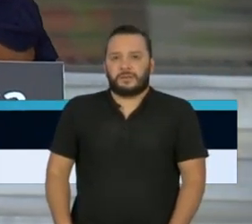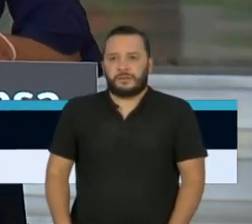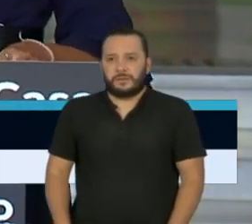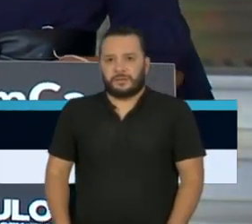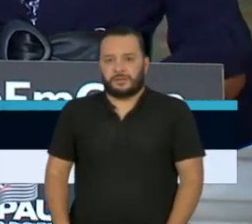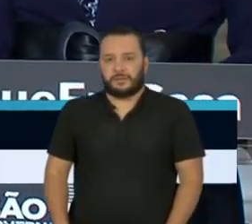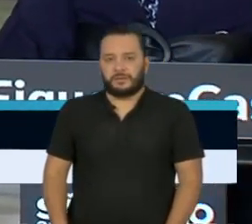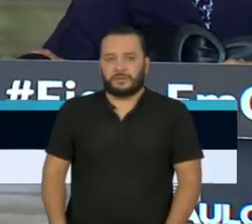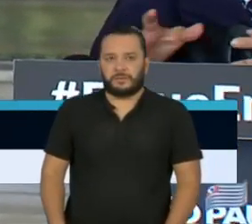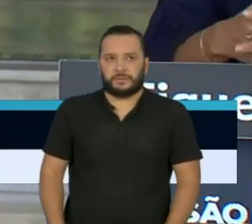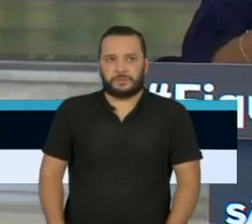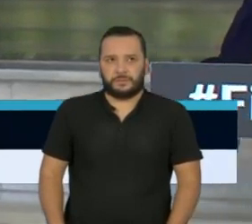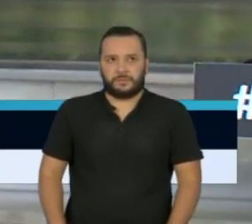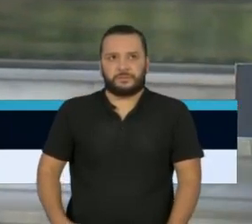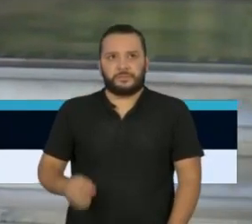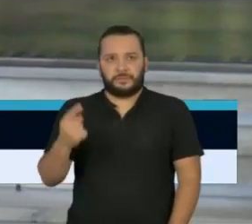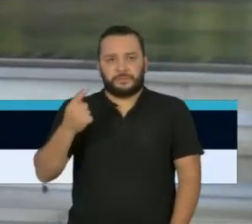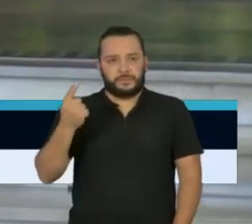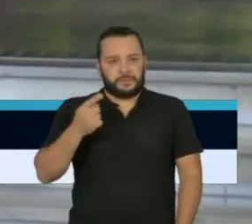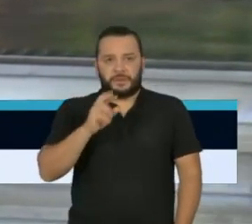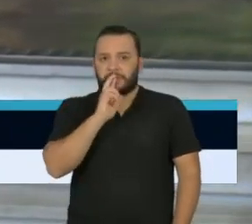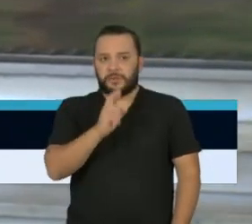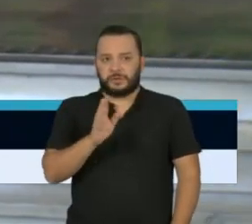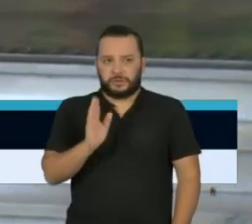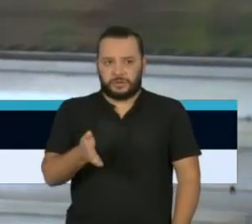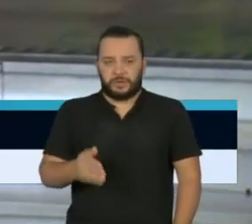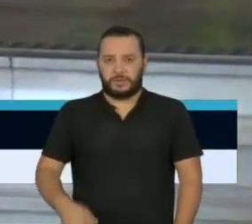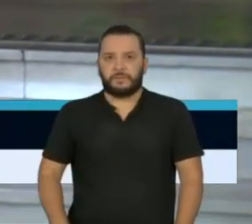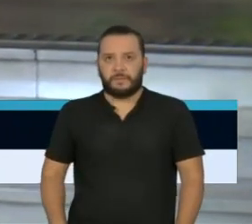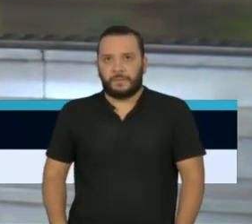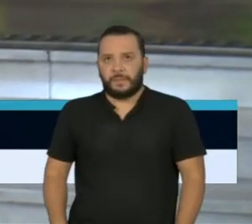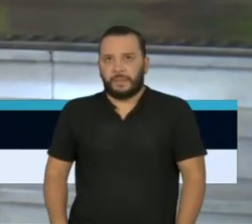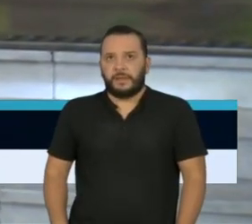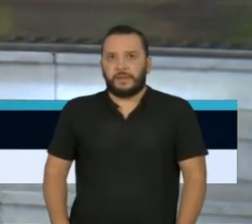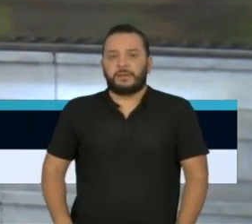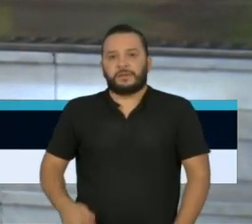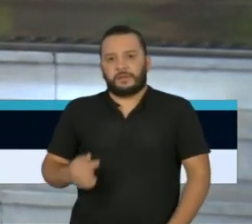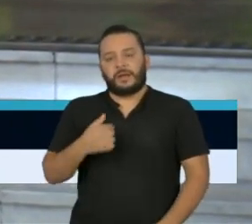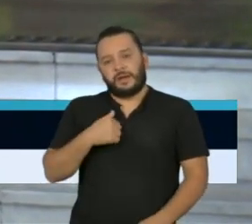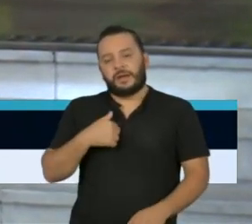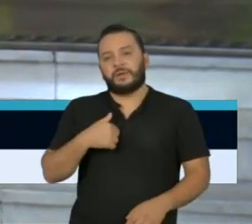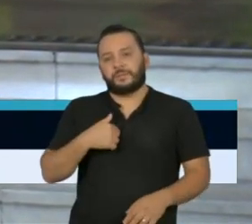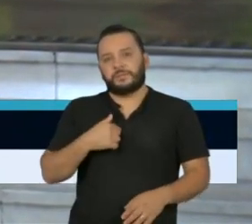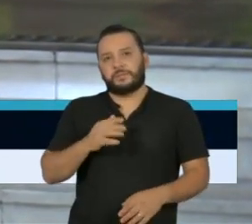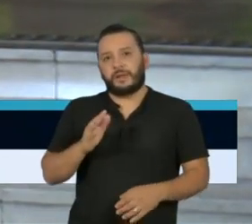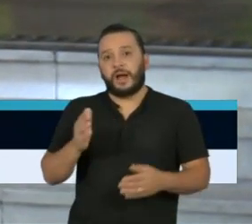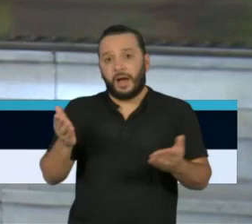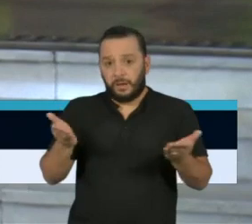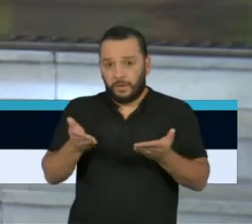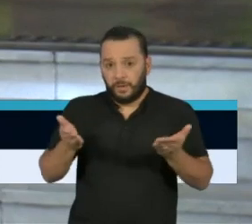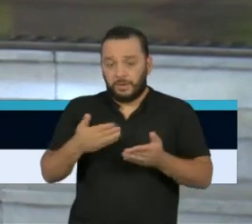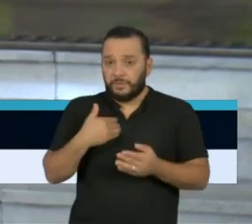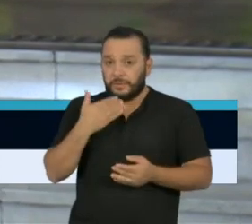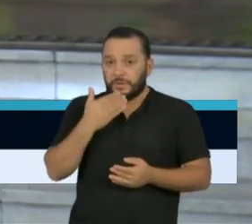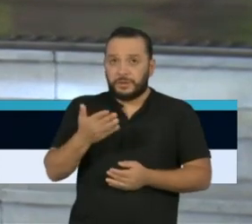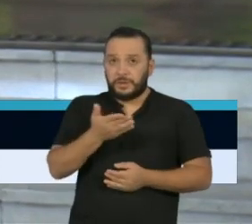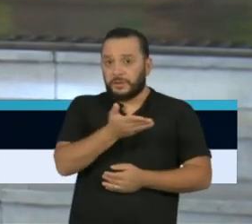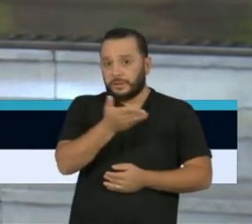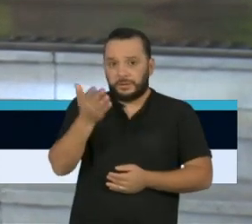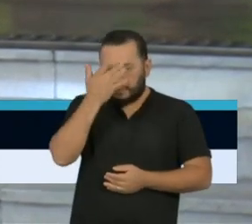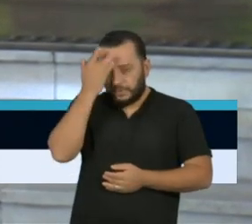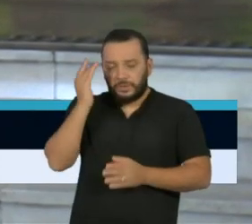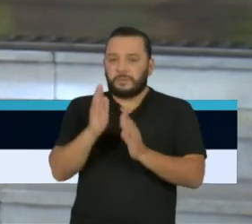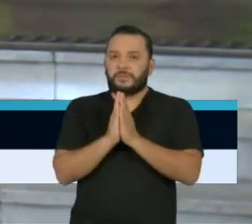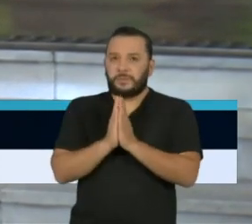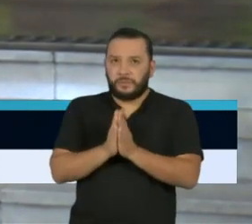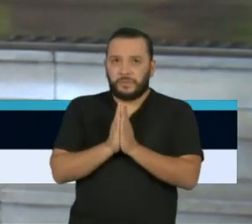Bem, então a primeira pergunta, Silvia, quando eu falei gol no Fantástico, é música no Fantástico. Até vou pedir aos demais jornalistas aqui que, por